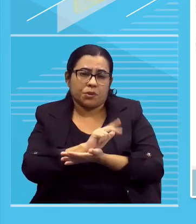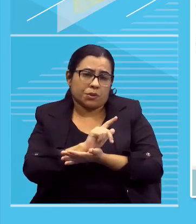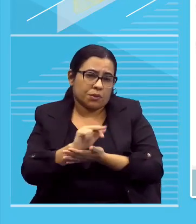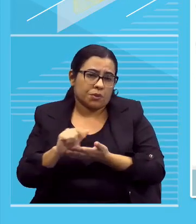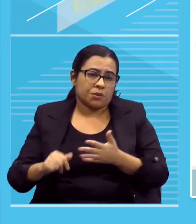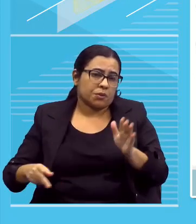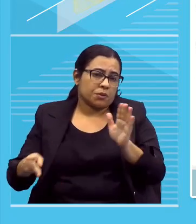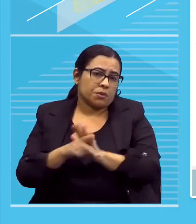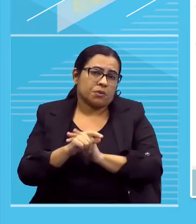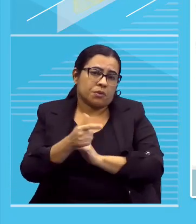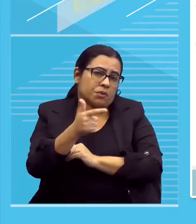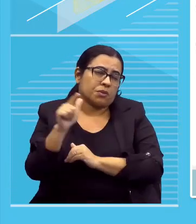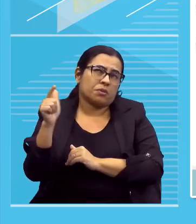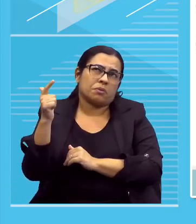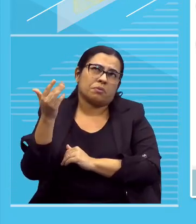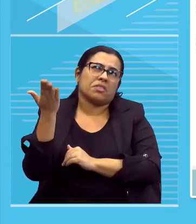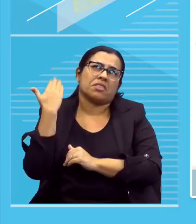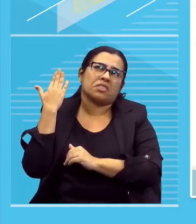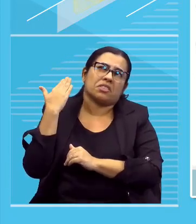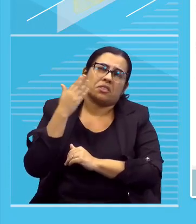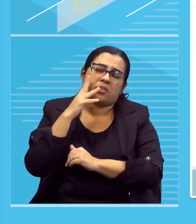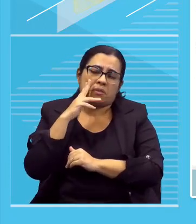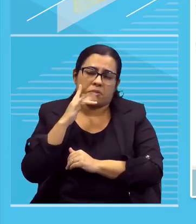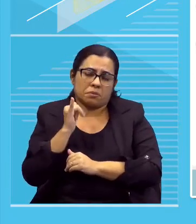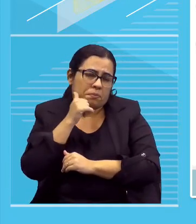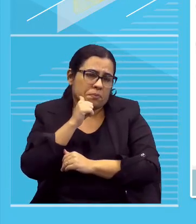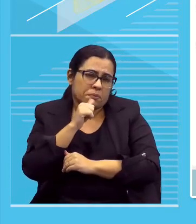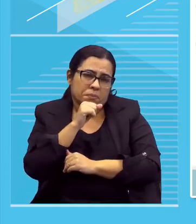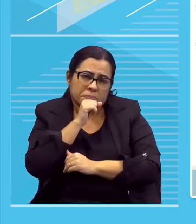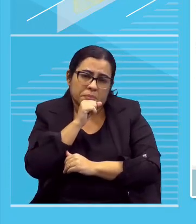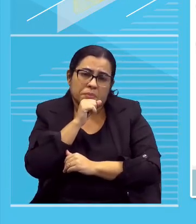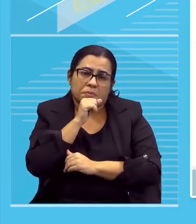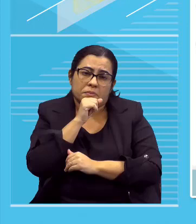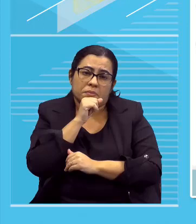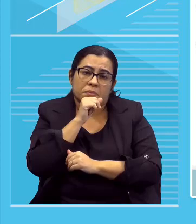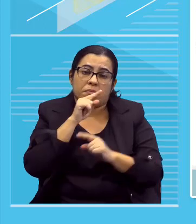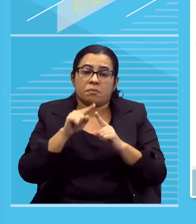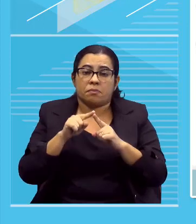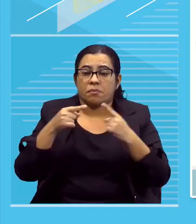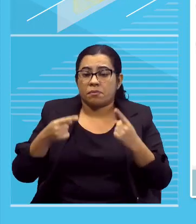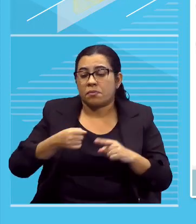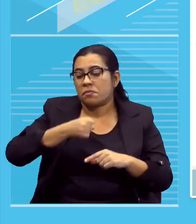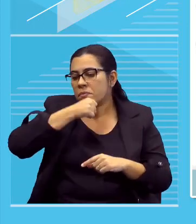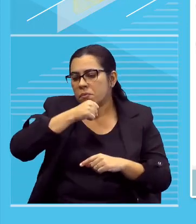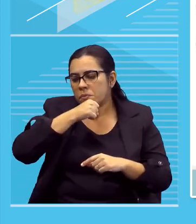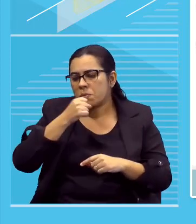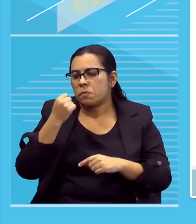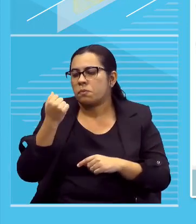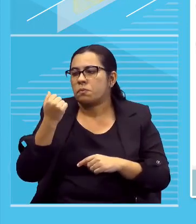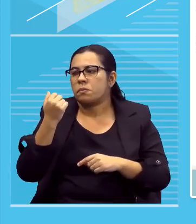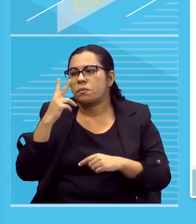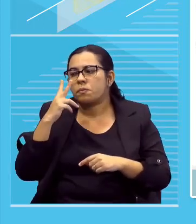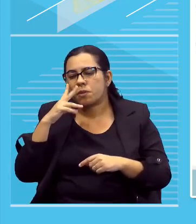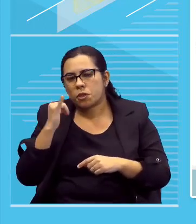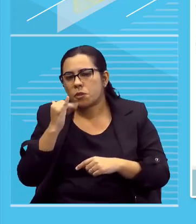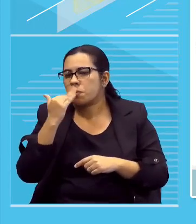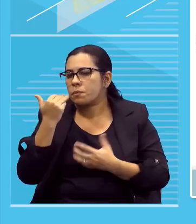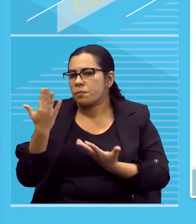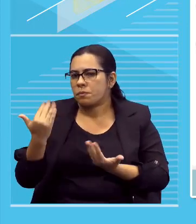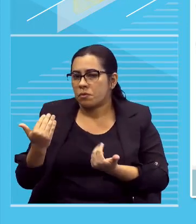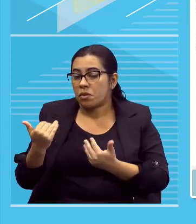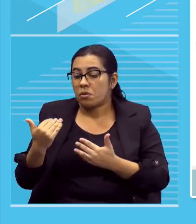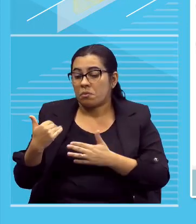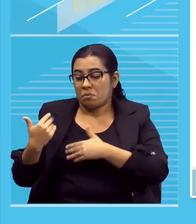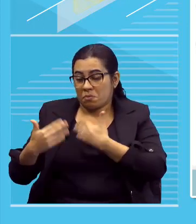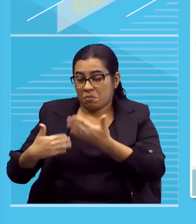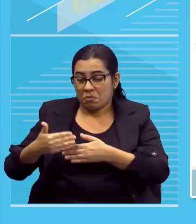da dos meus pais que já não era tão diferente da dos meus avós mas da minha geração para